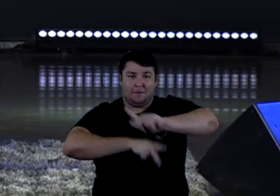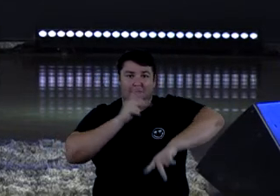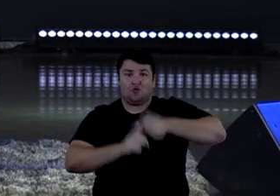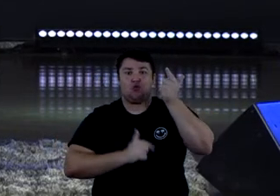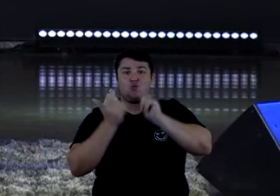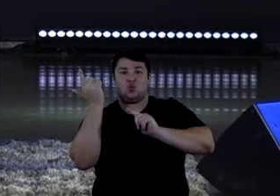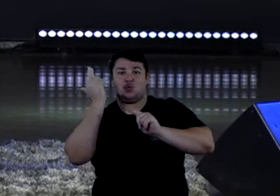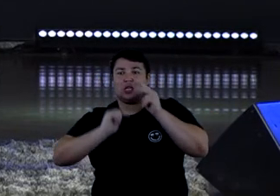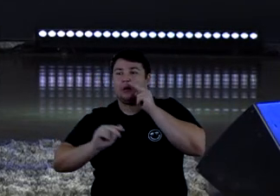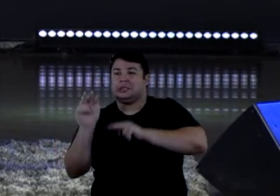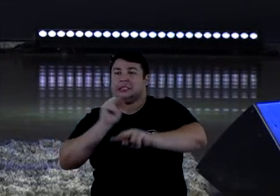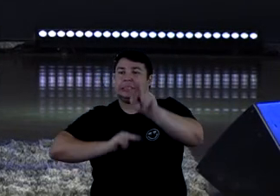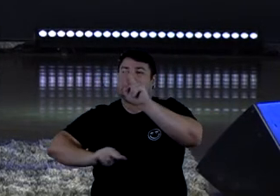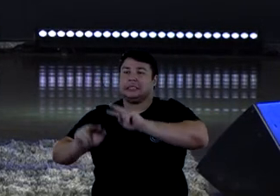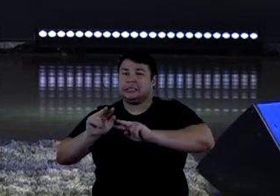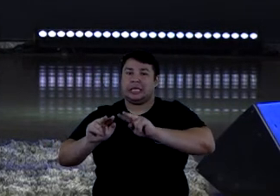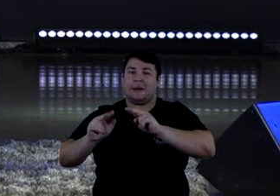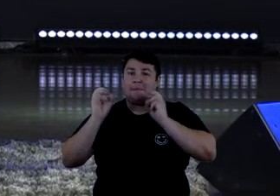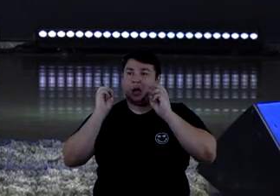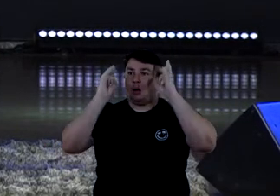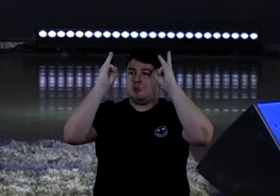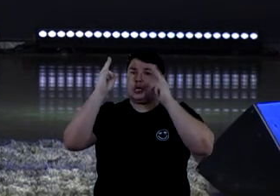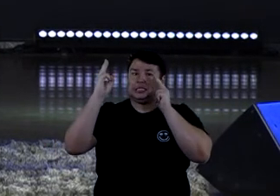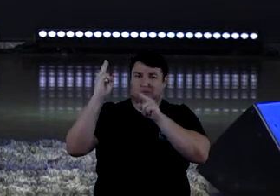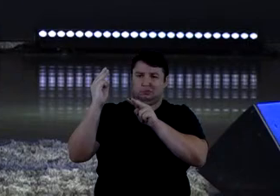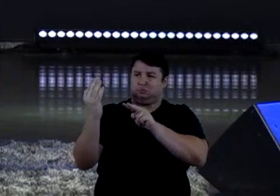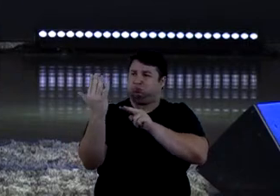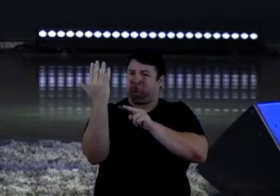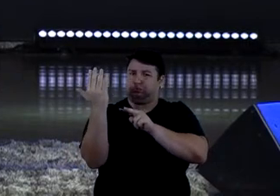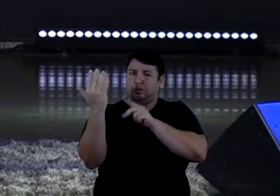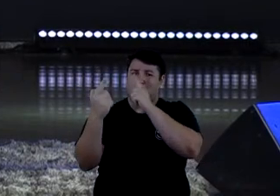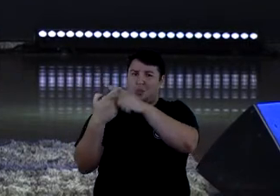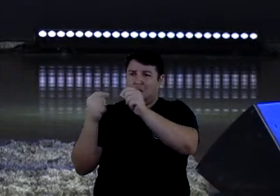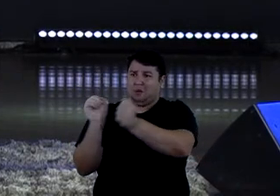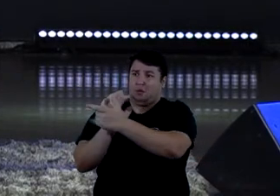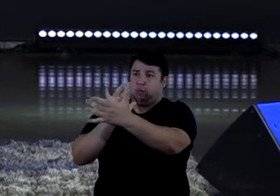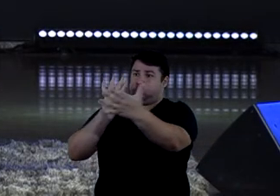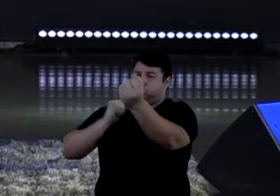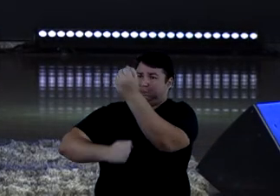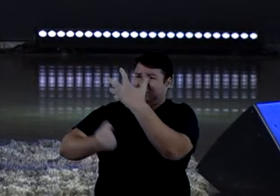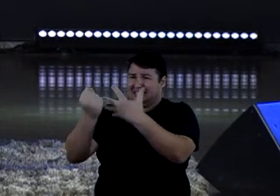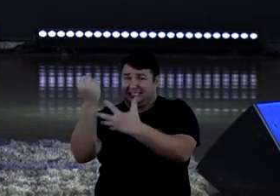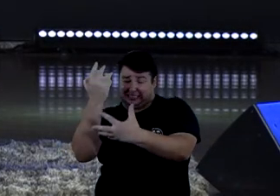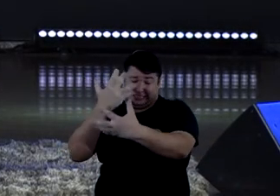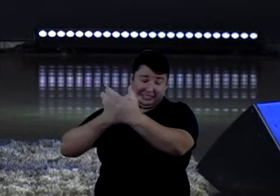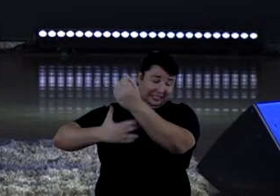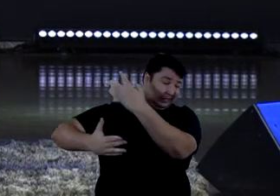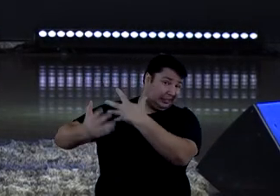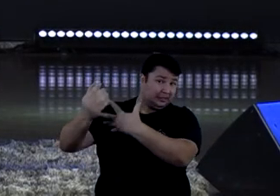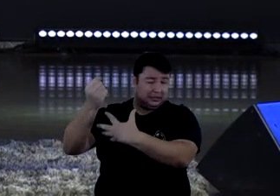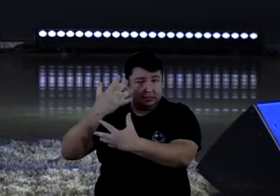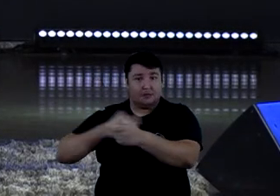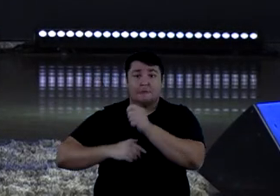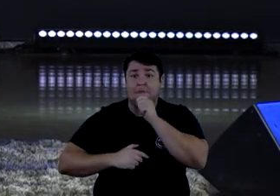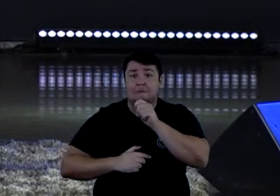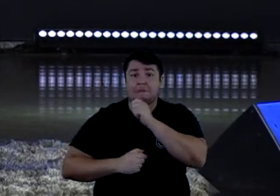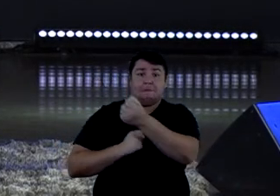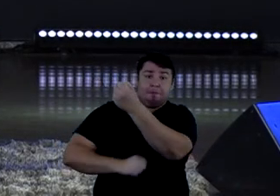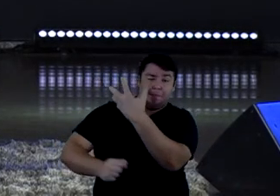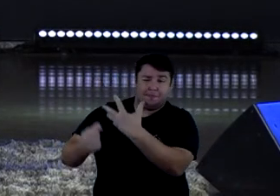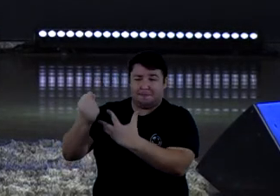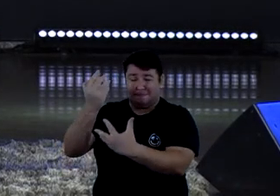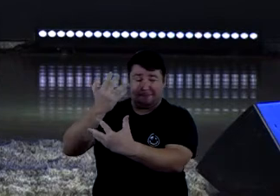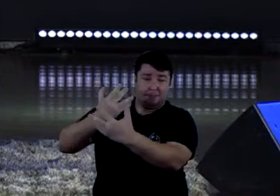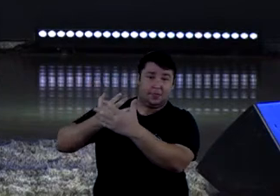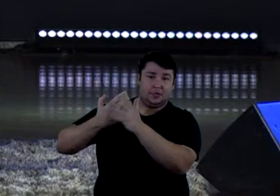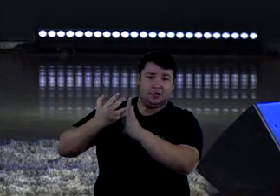conseguiam olhar para o rosto de Moisés. Por causa da glória que brilhava em seu rosto, ainda que esse brilho já